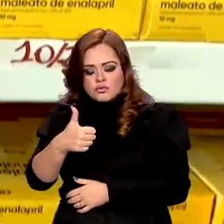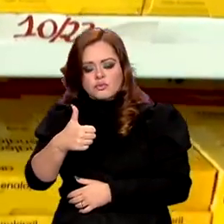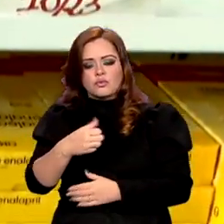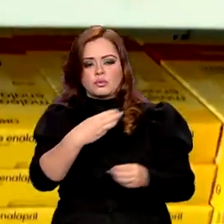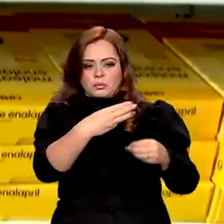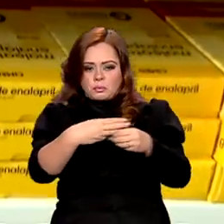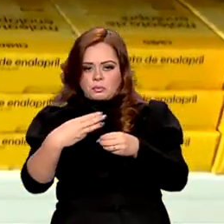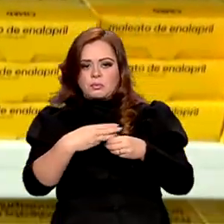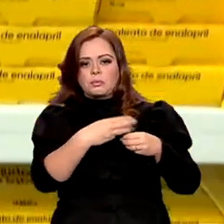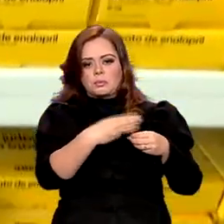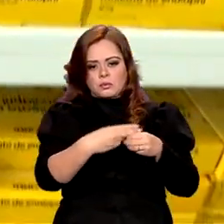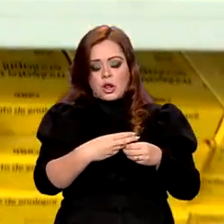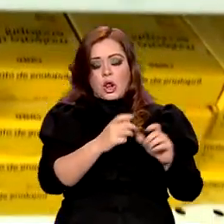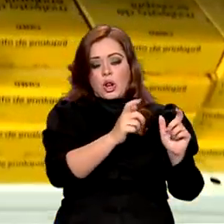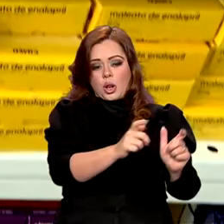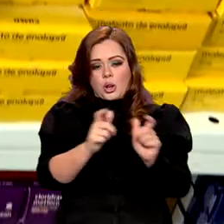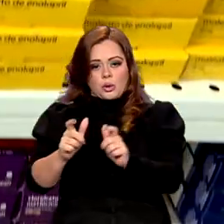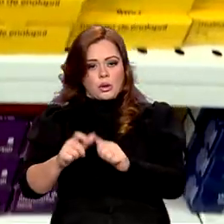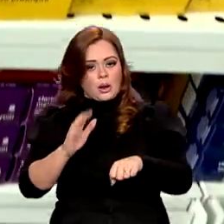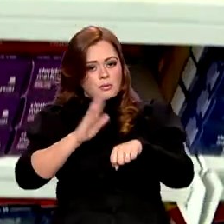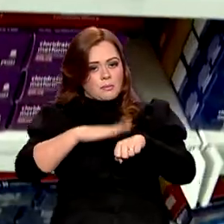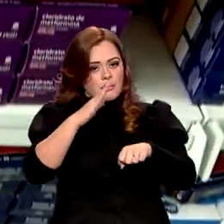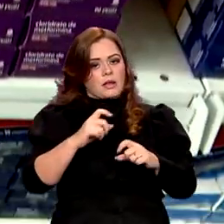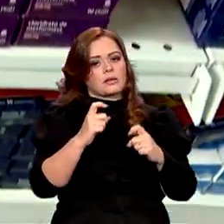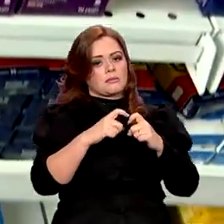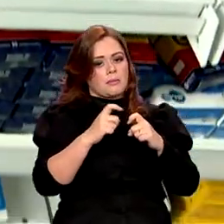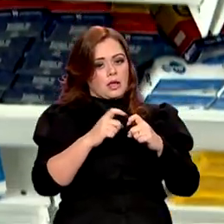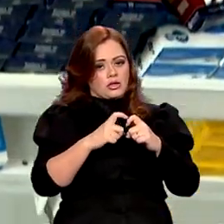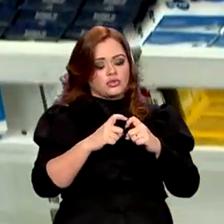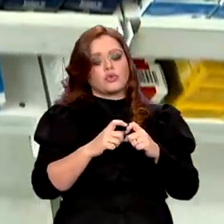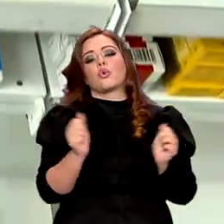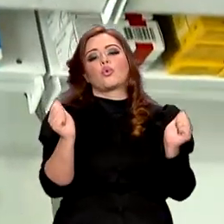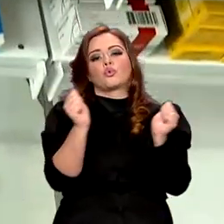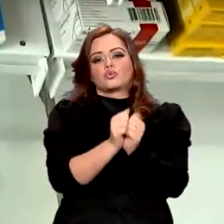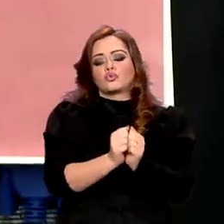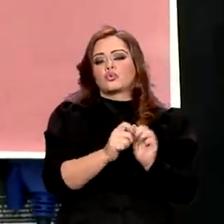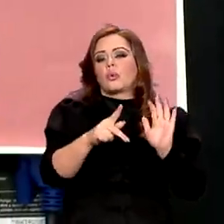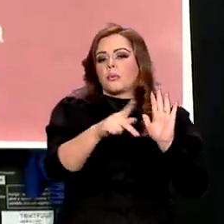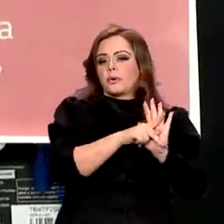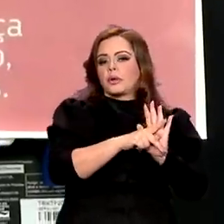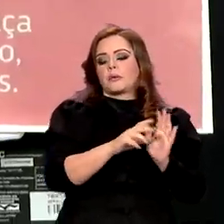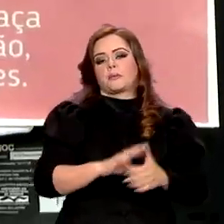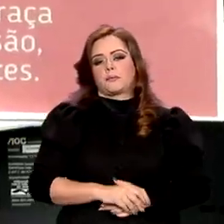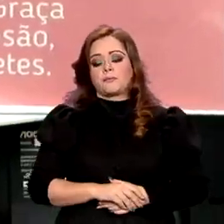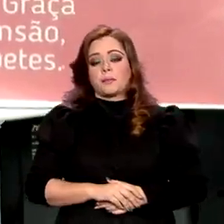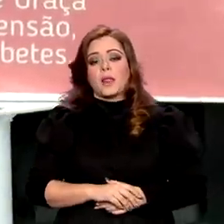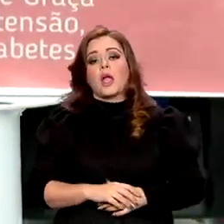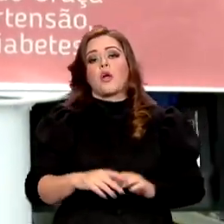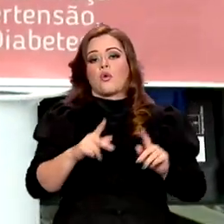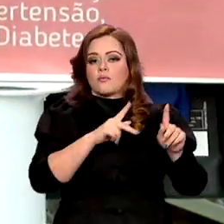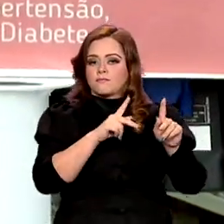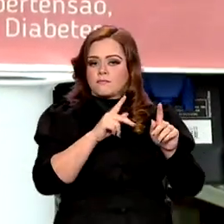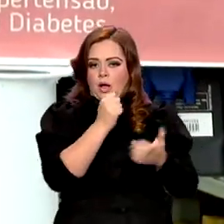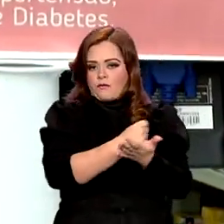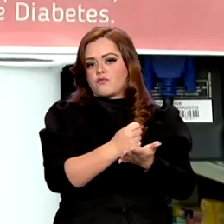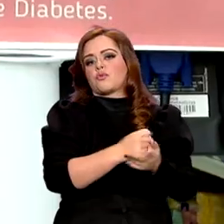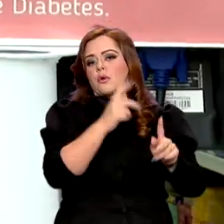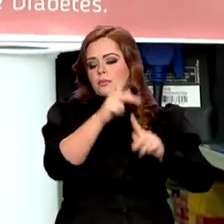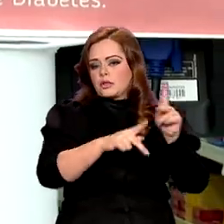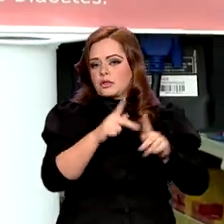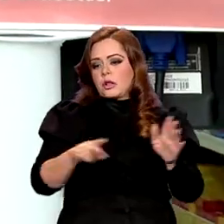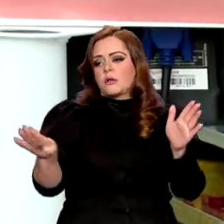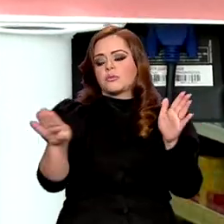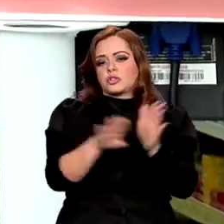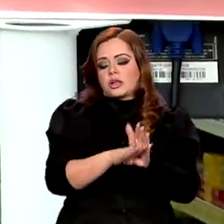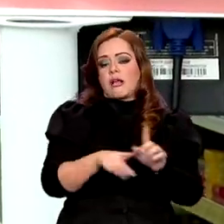e em locais de atuação do Mais Médicos passam a fazer parte do programa. O Farmácia Popular também vai chegar às